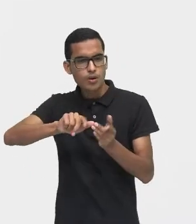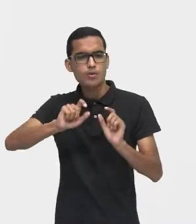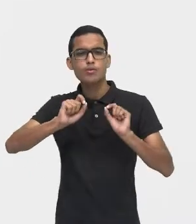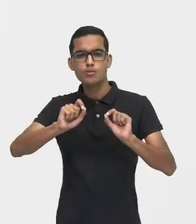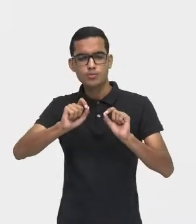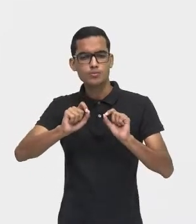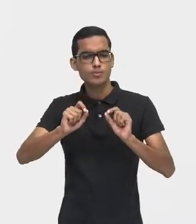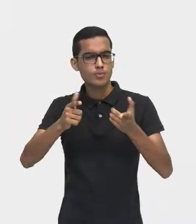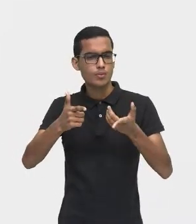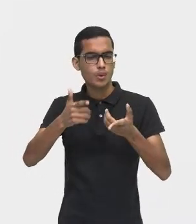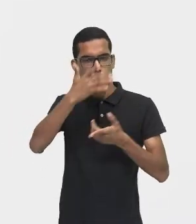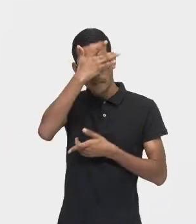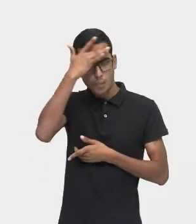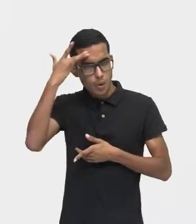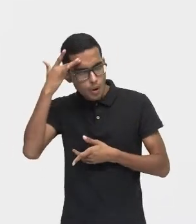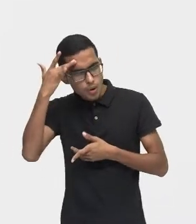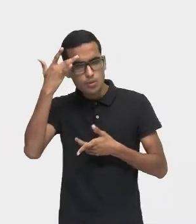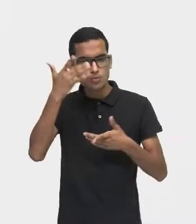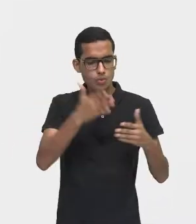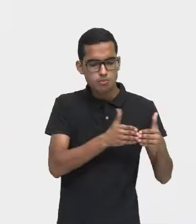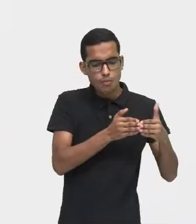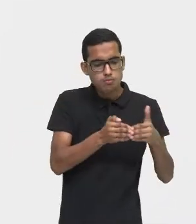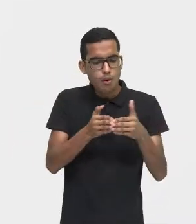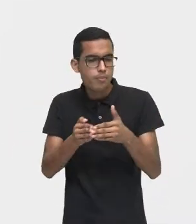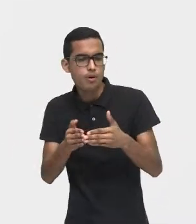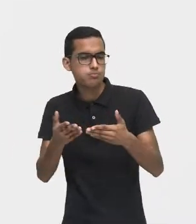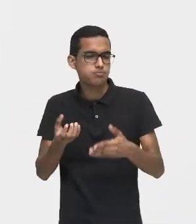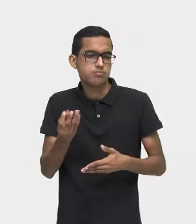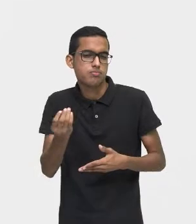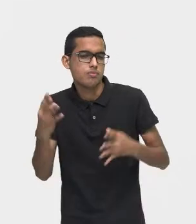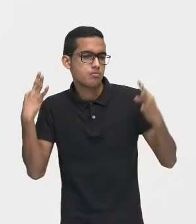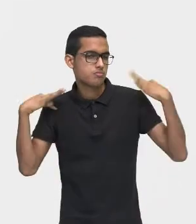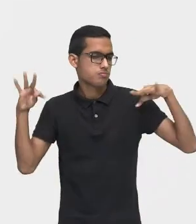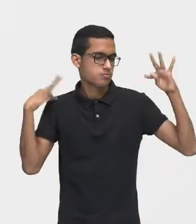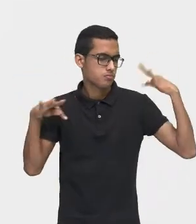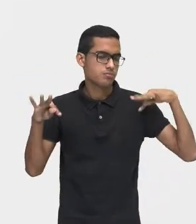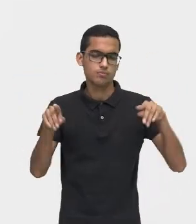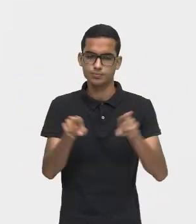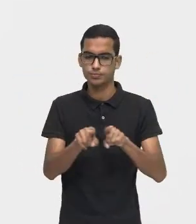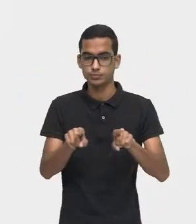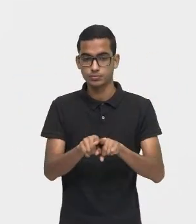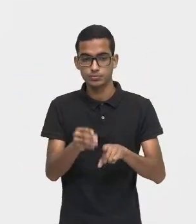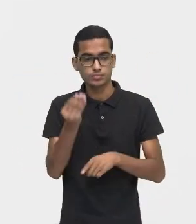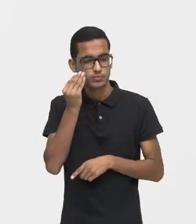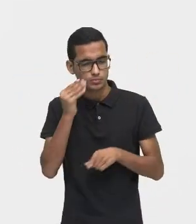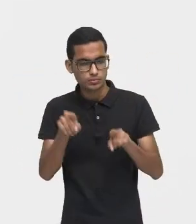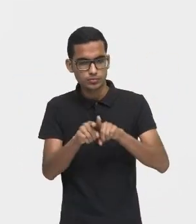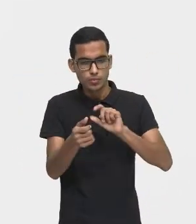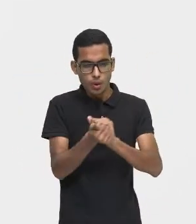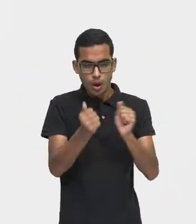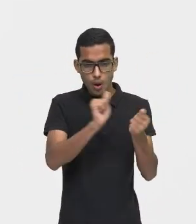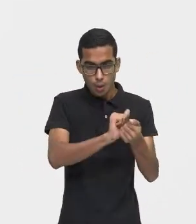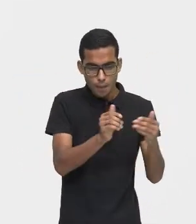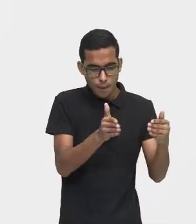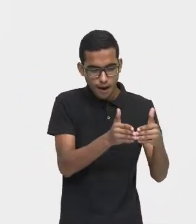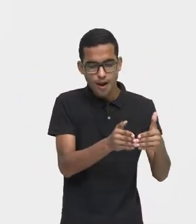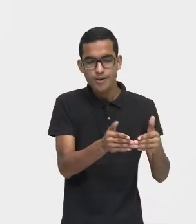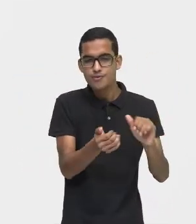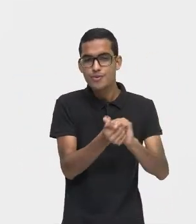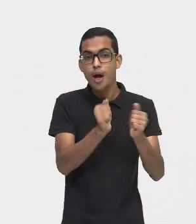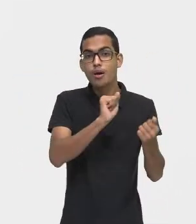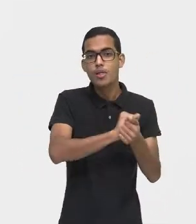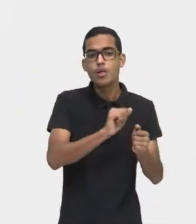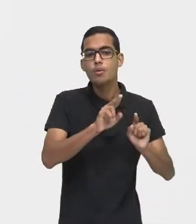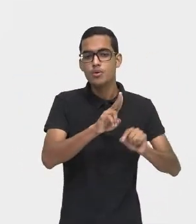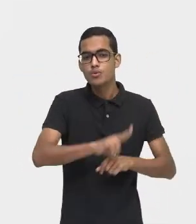quê? Transportar pessoas em viagens turísticas. A gente também vai observar que vai ser adequado aí para